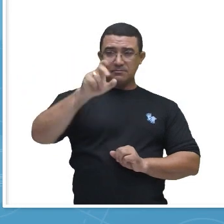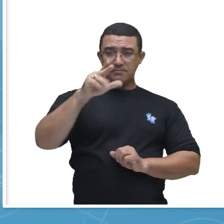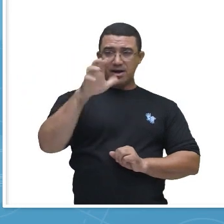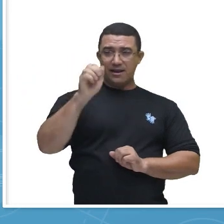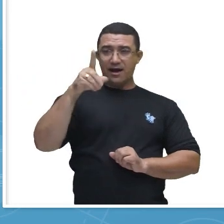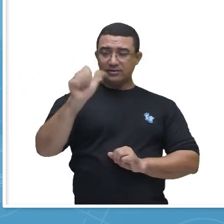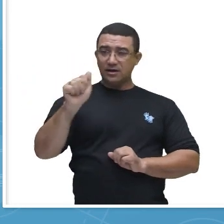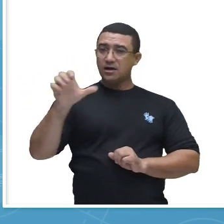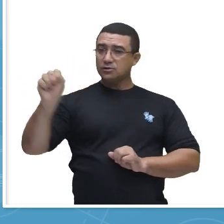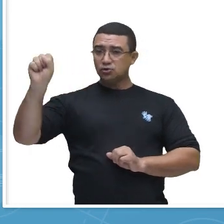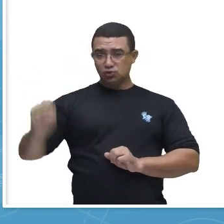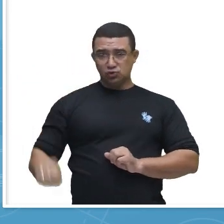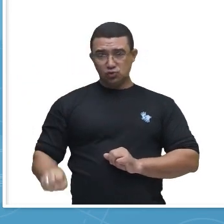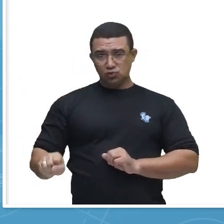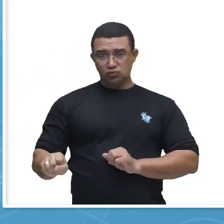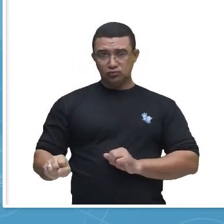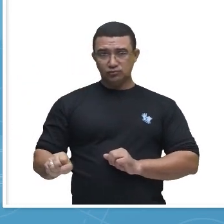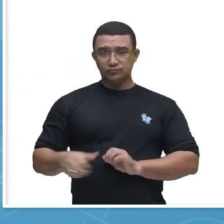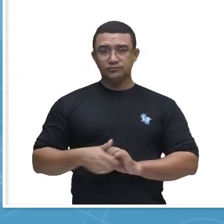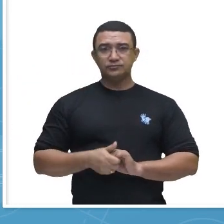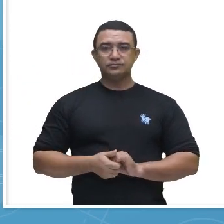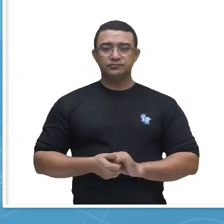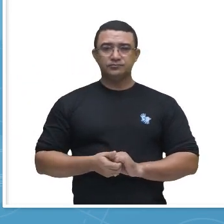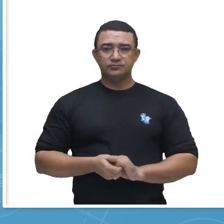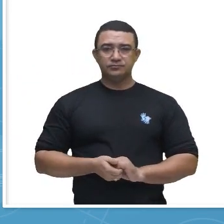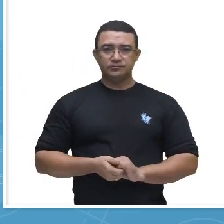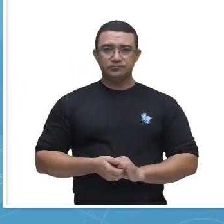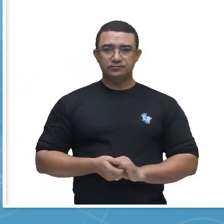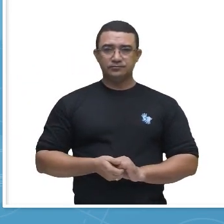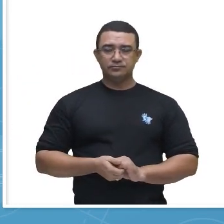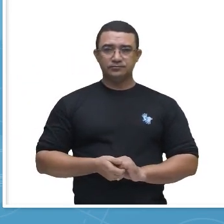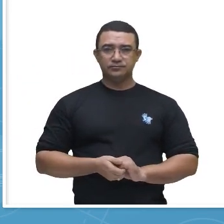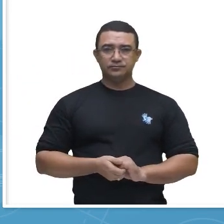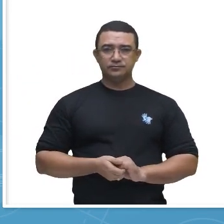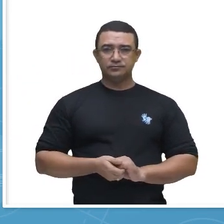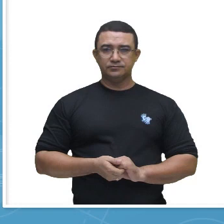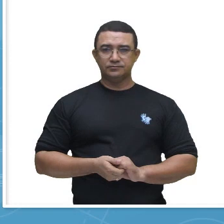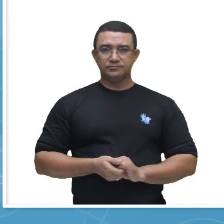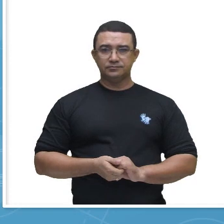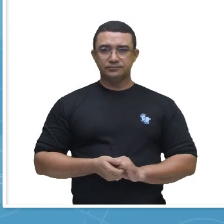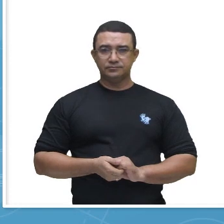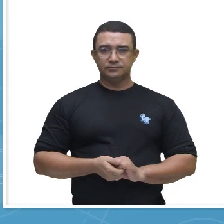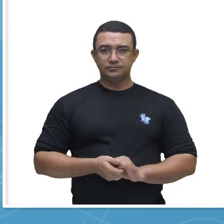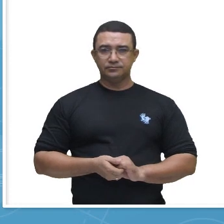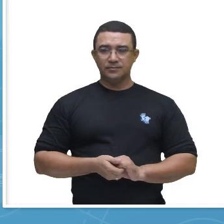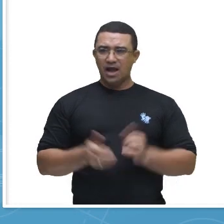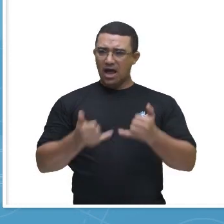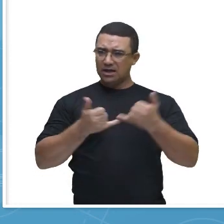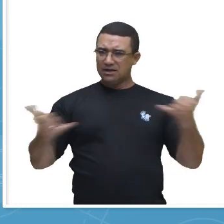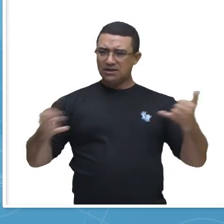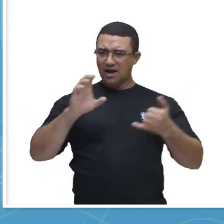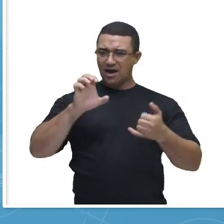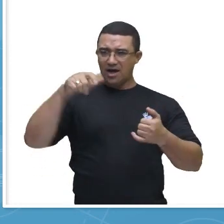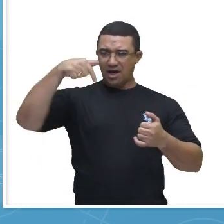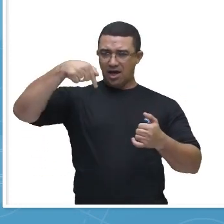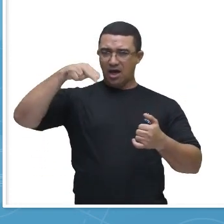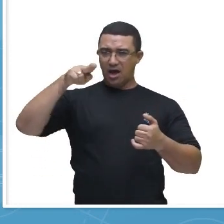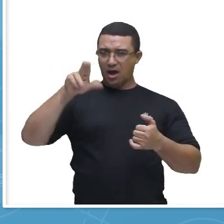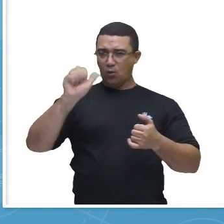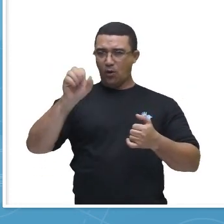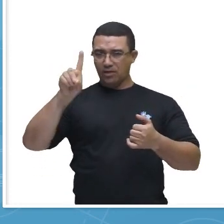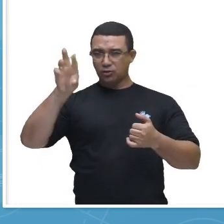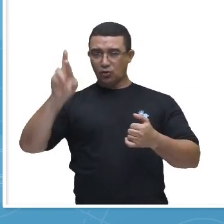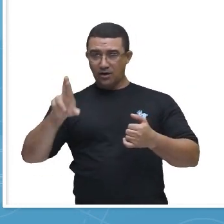do norte, tá? Por quê? Lembra lá, nós temos a linha do Equador, tá? Acima da linha do